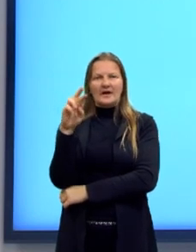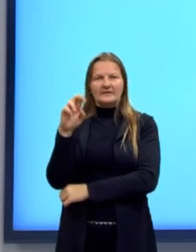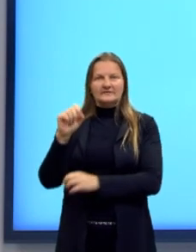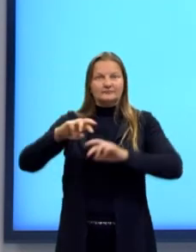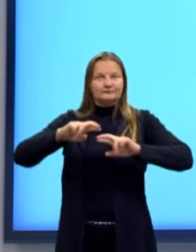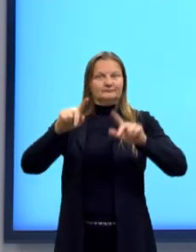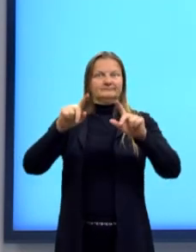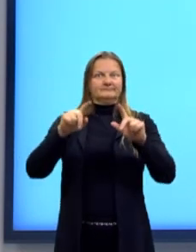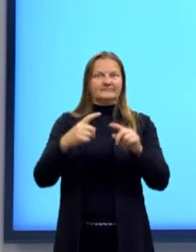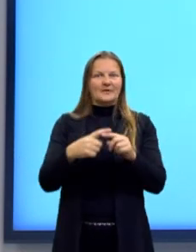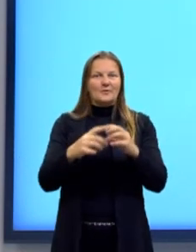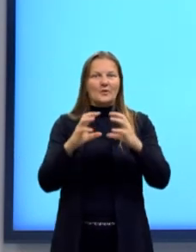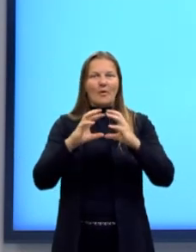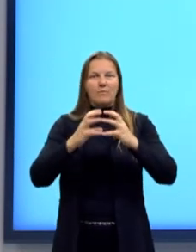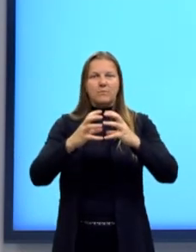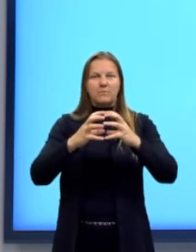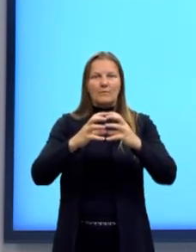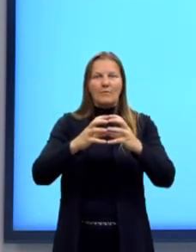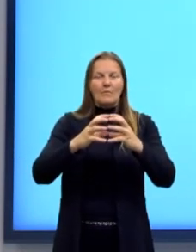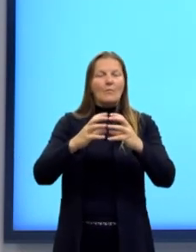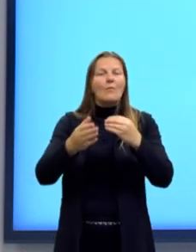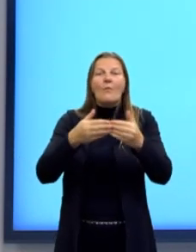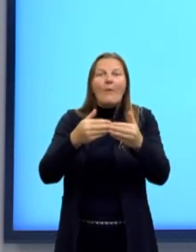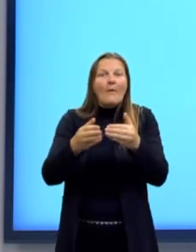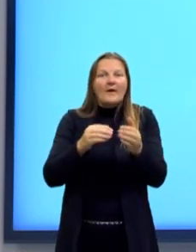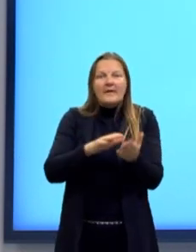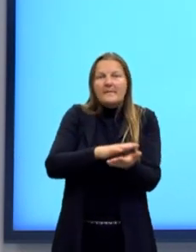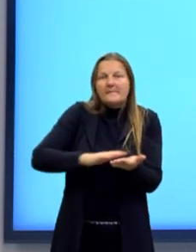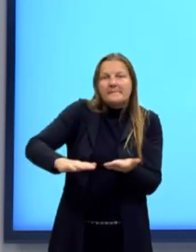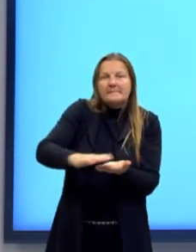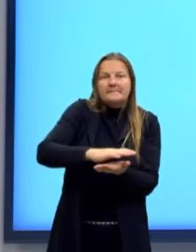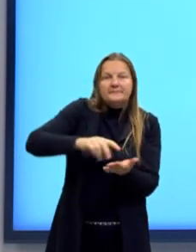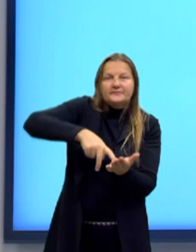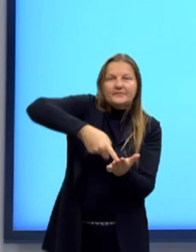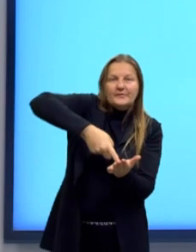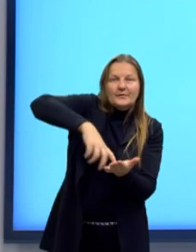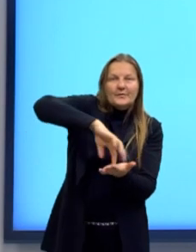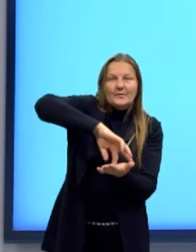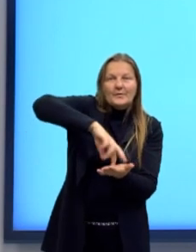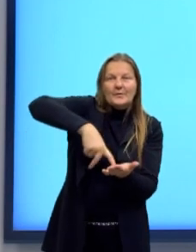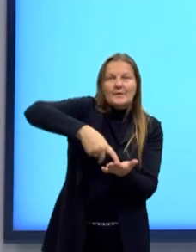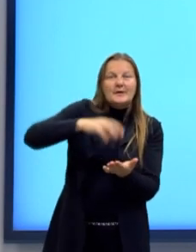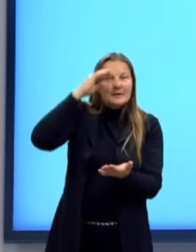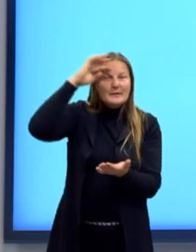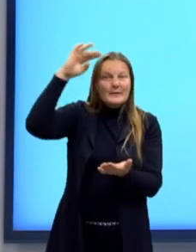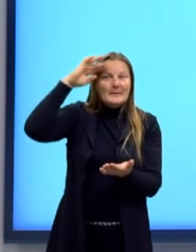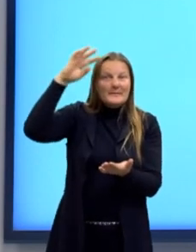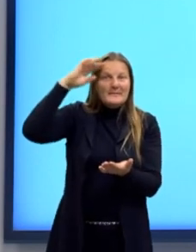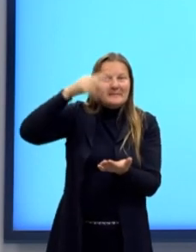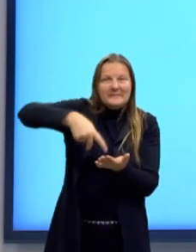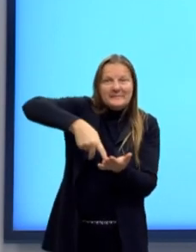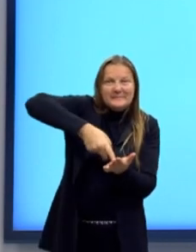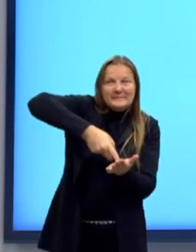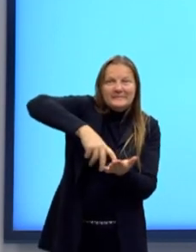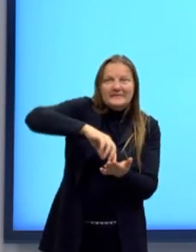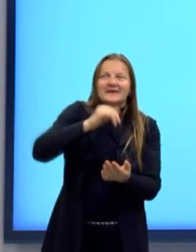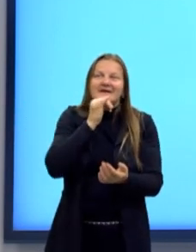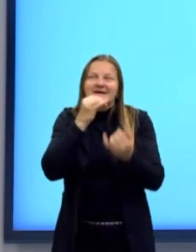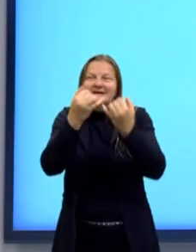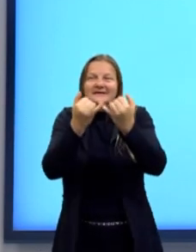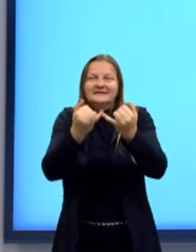através da rotação de uma figura plana qualquer em torno de um eixo imaginário então Aqui nós temos dois exemplos